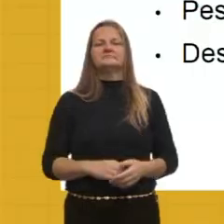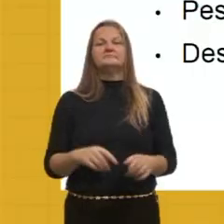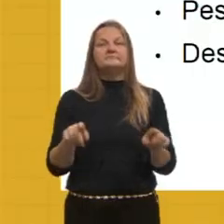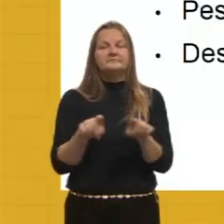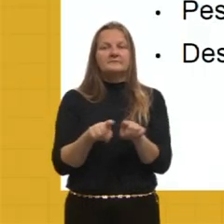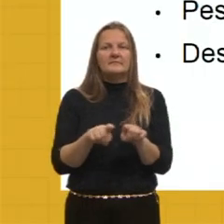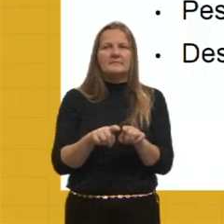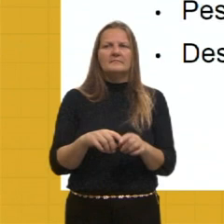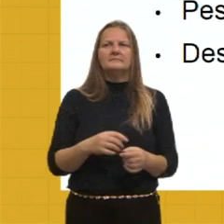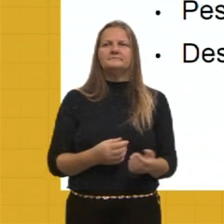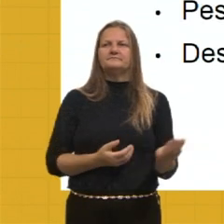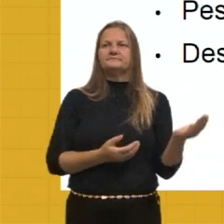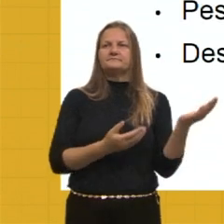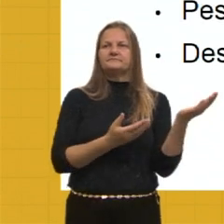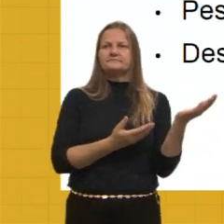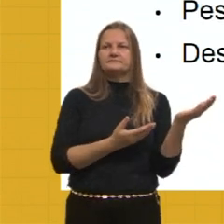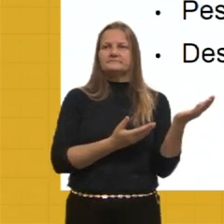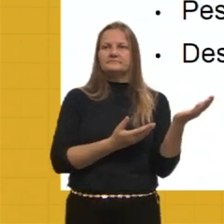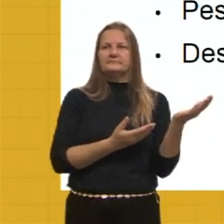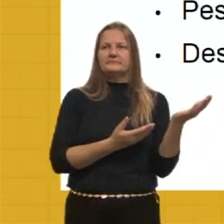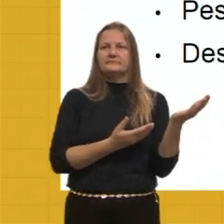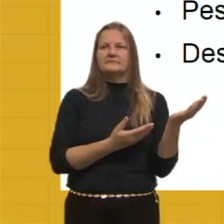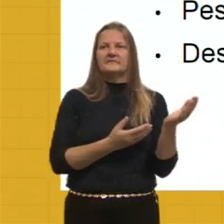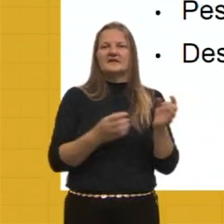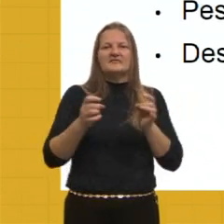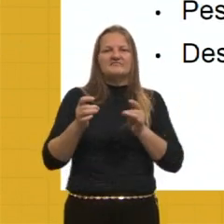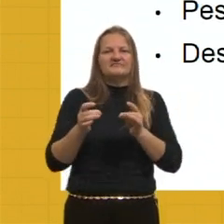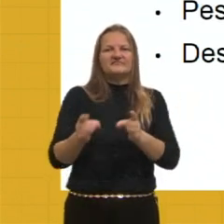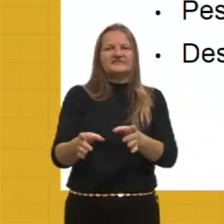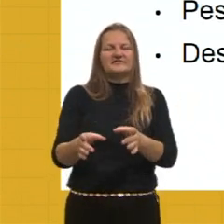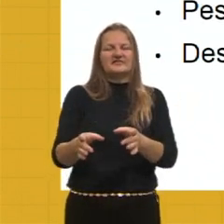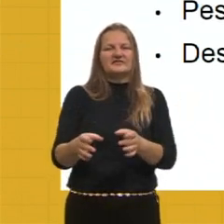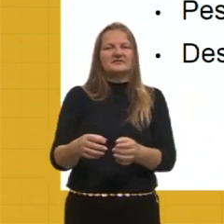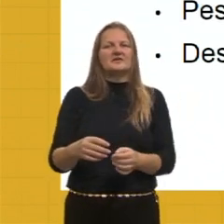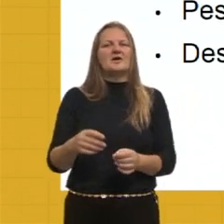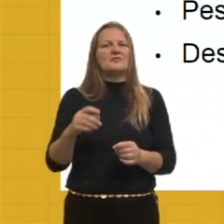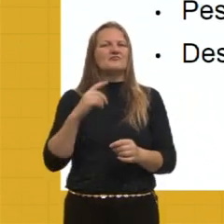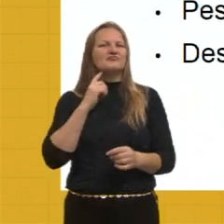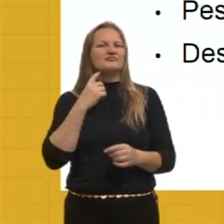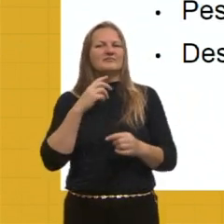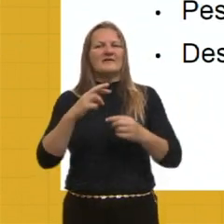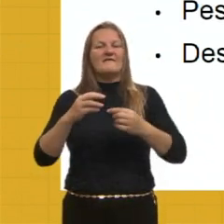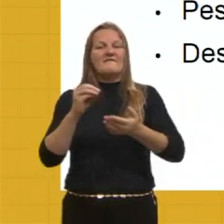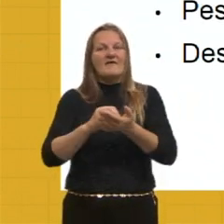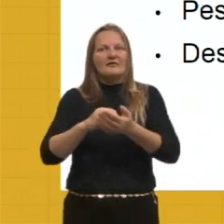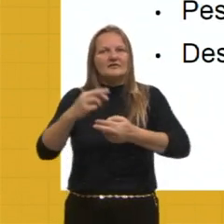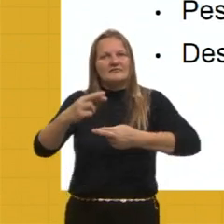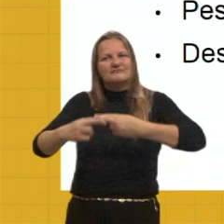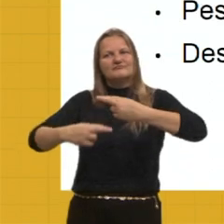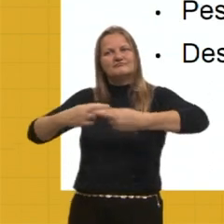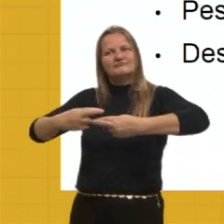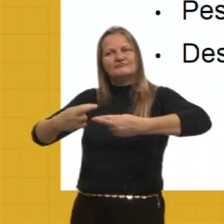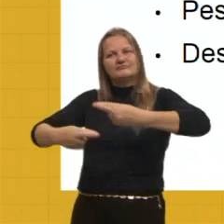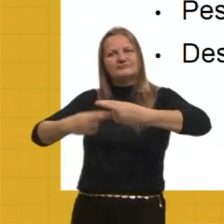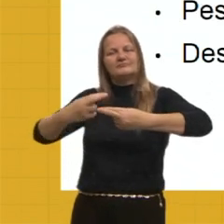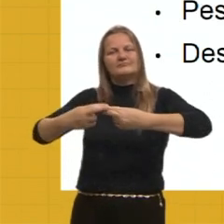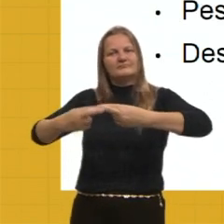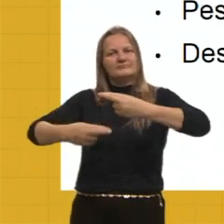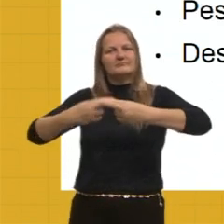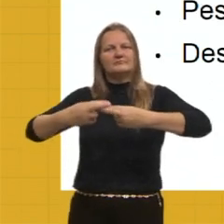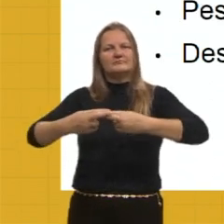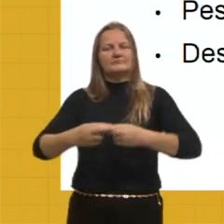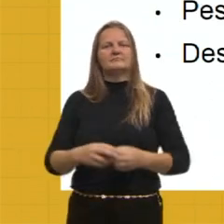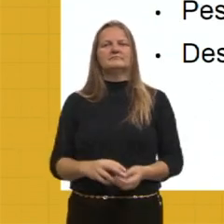também como a professora Camila falou descarte incorreto também tá então o plástico vai se degradando e vai parar no meio ambiente